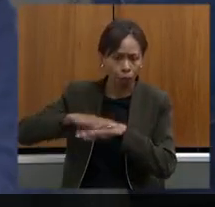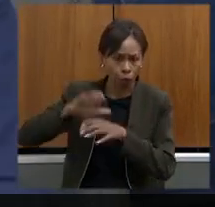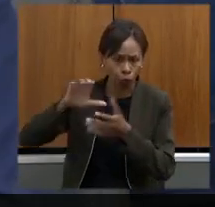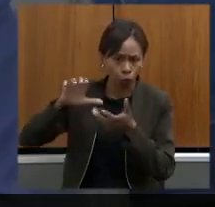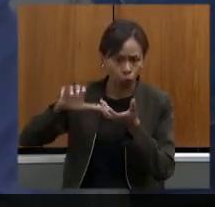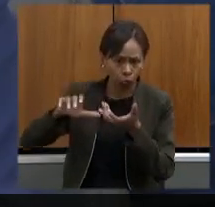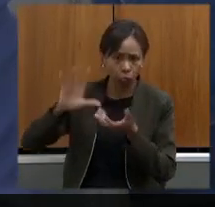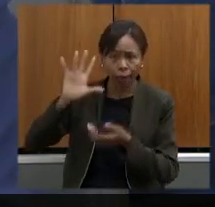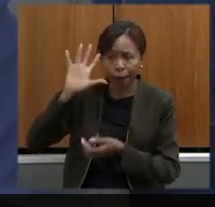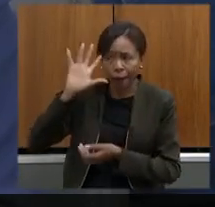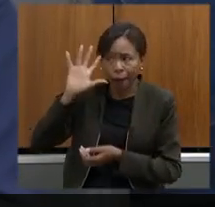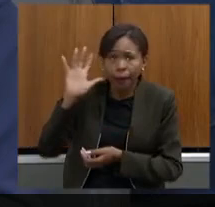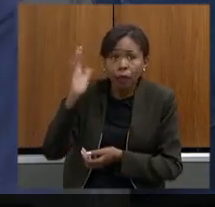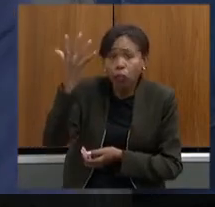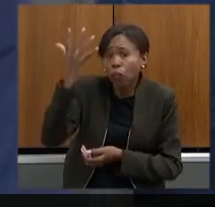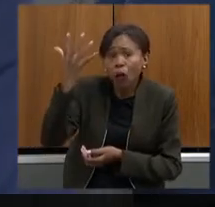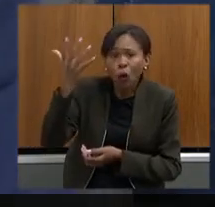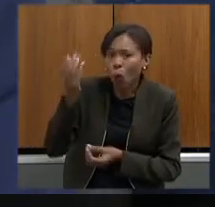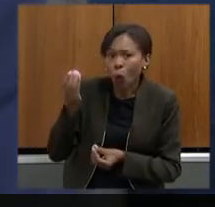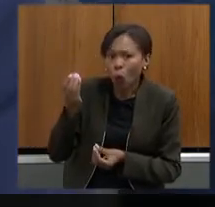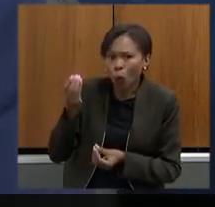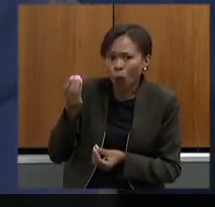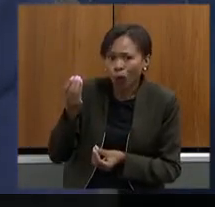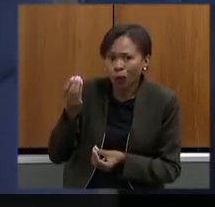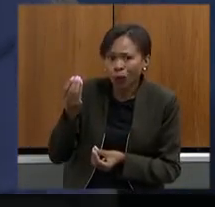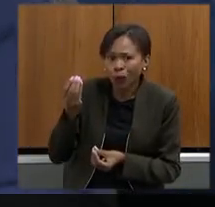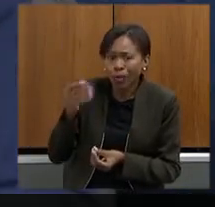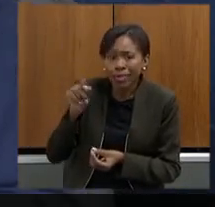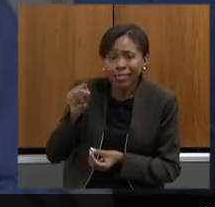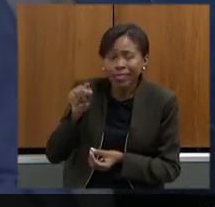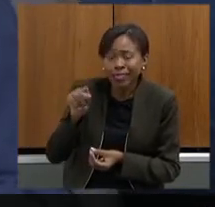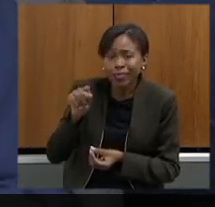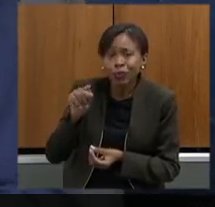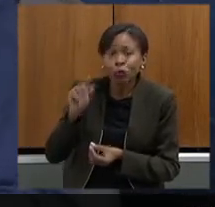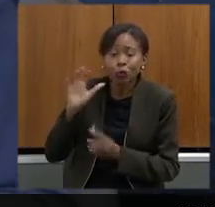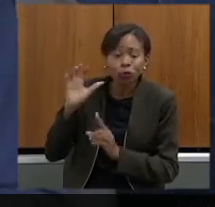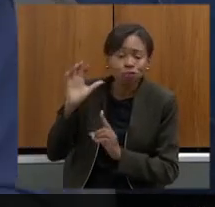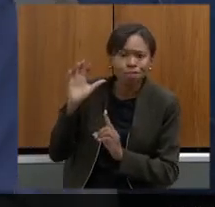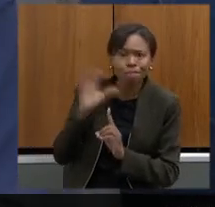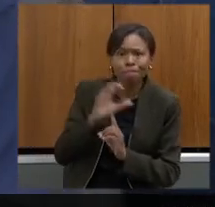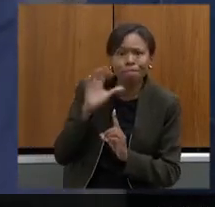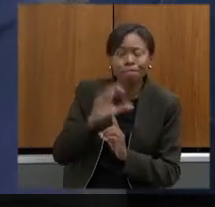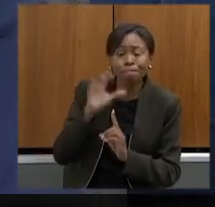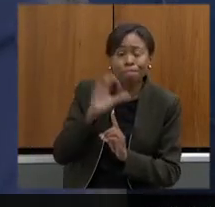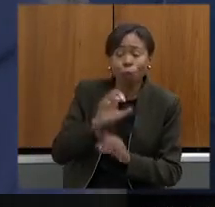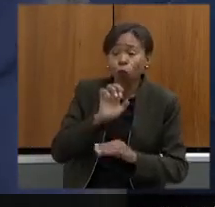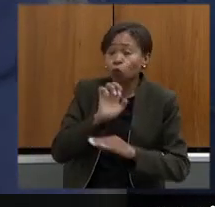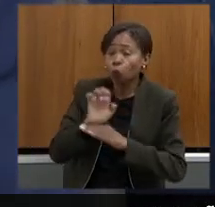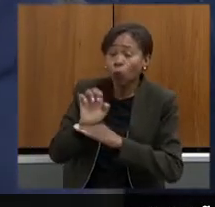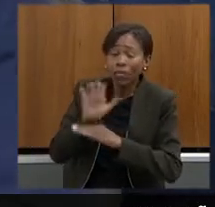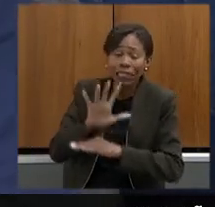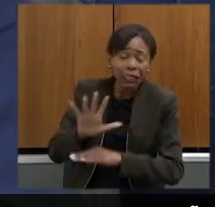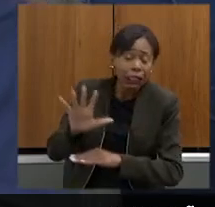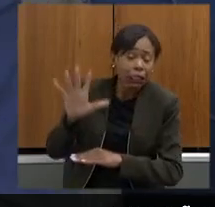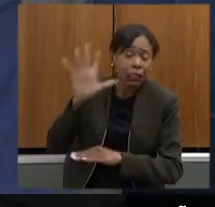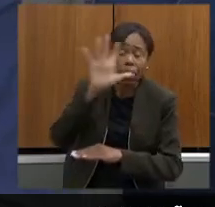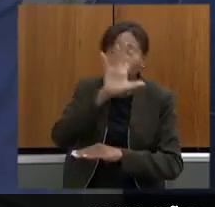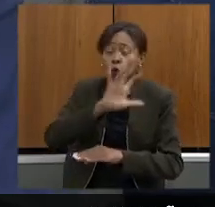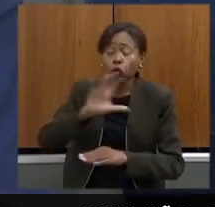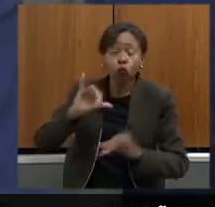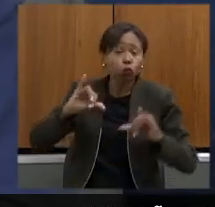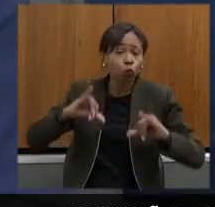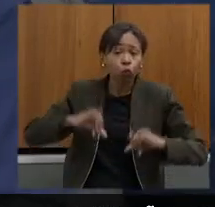solução que eles encontraram ela gera uma pressão se em todos os Estados da Federação e aqui em Minas Gerais